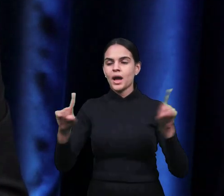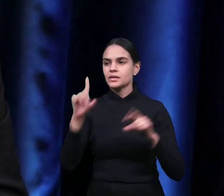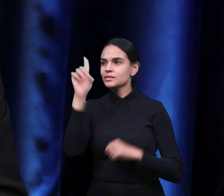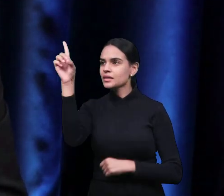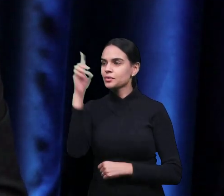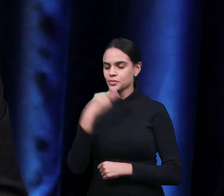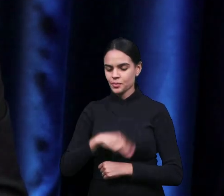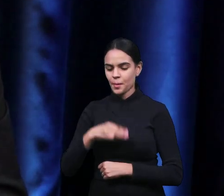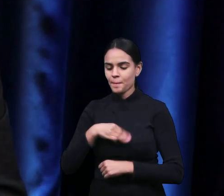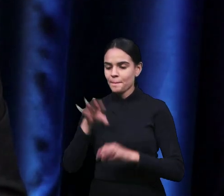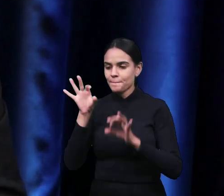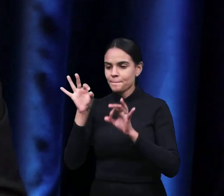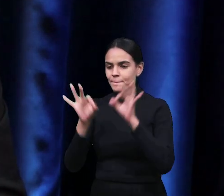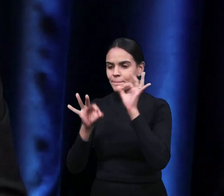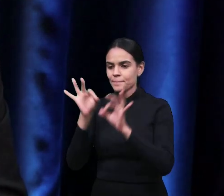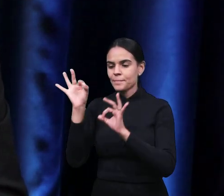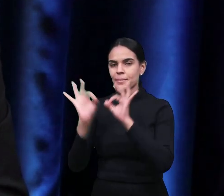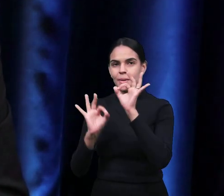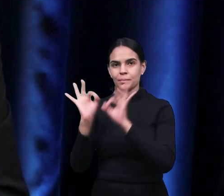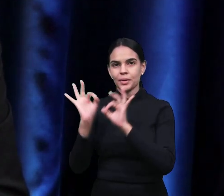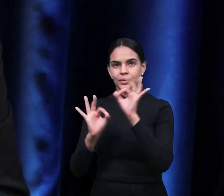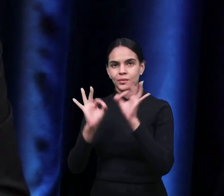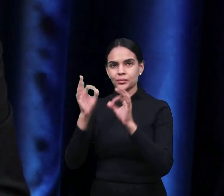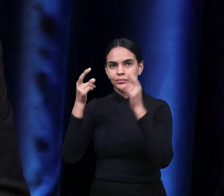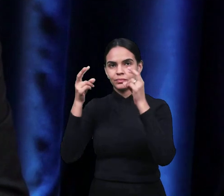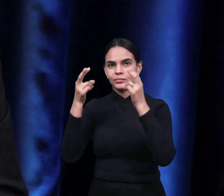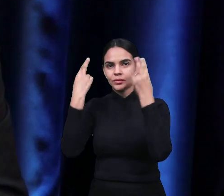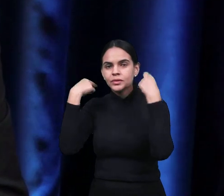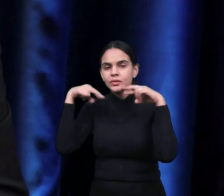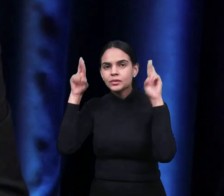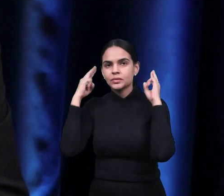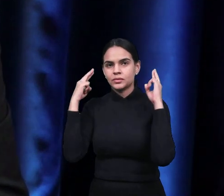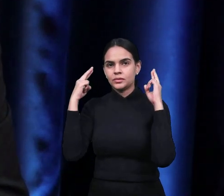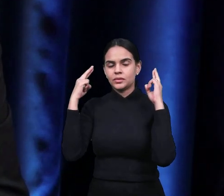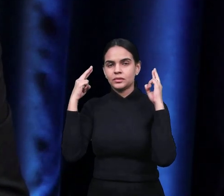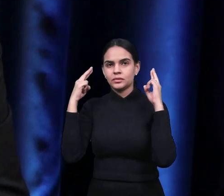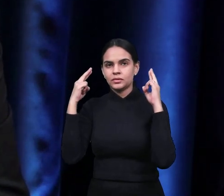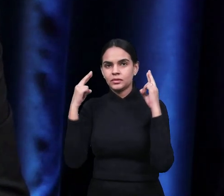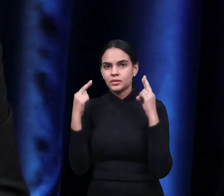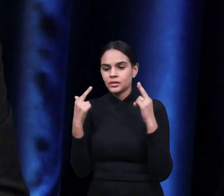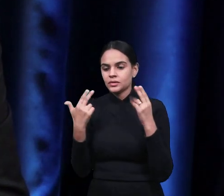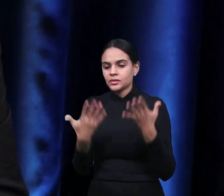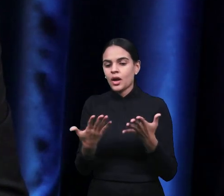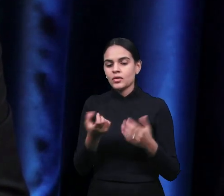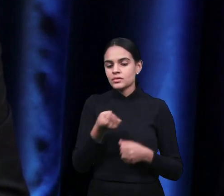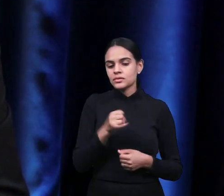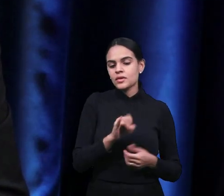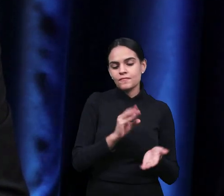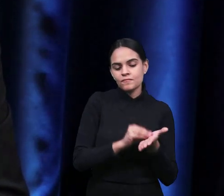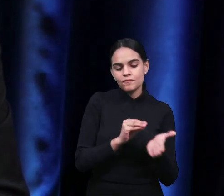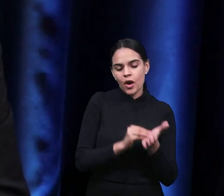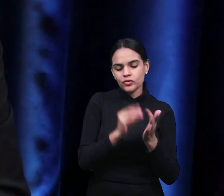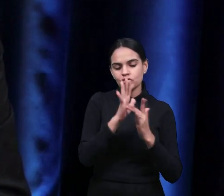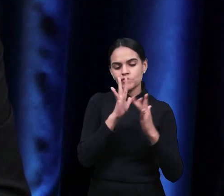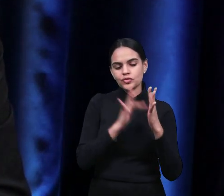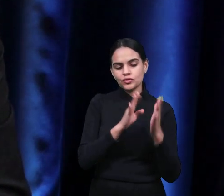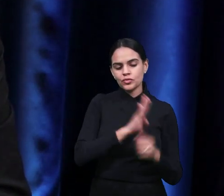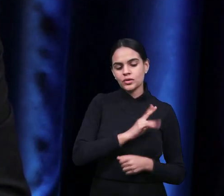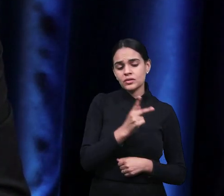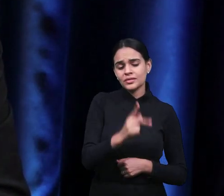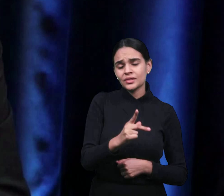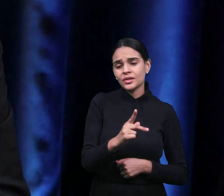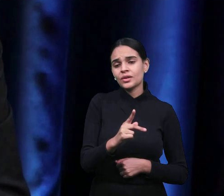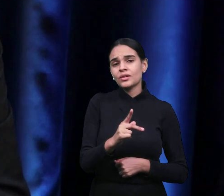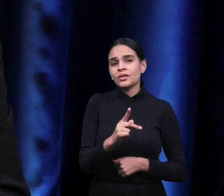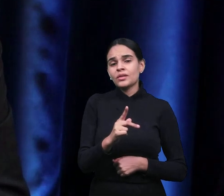ele proveu o cordeiro. Então, onde Jesus não está presente, a morte. Então,